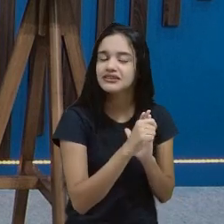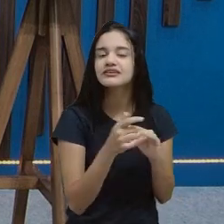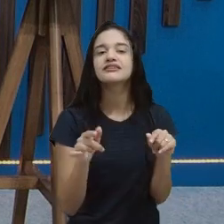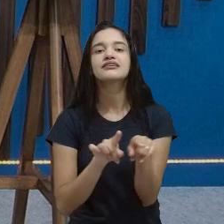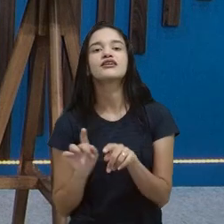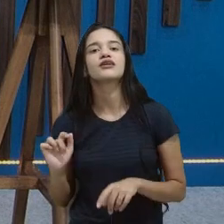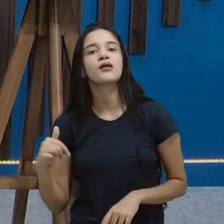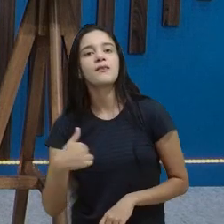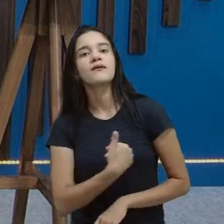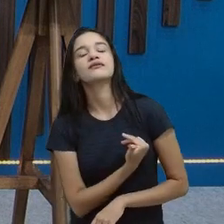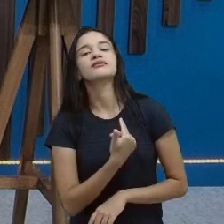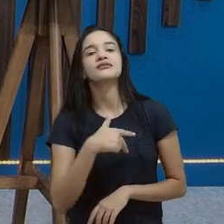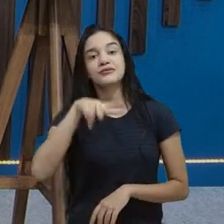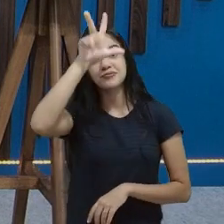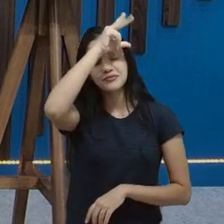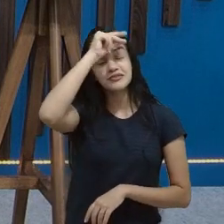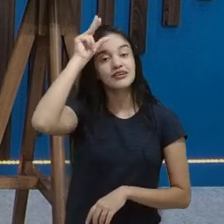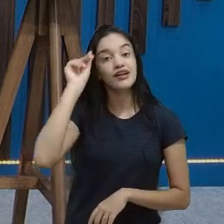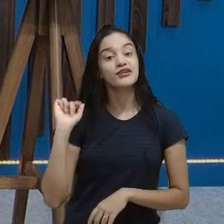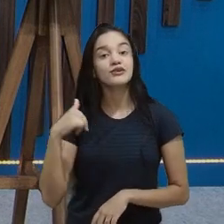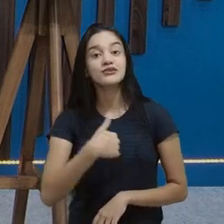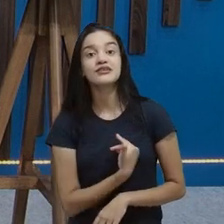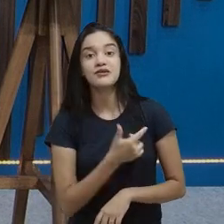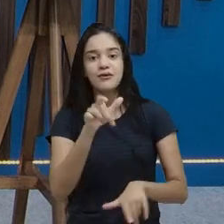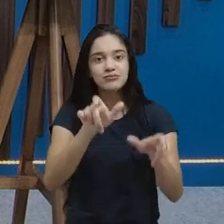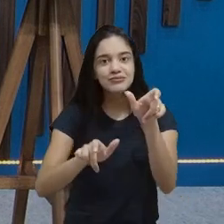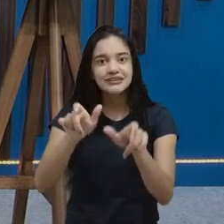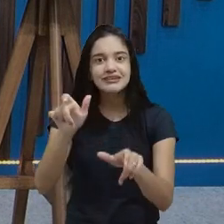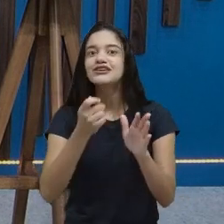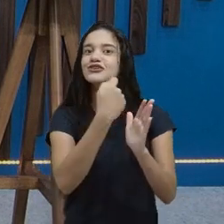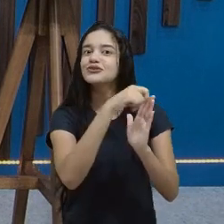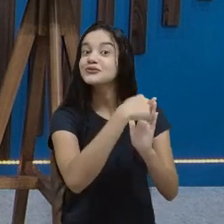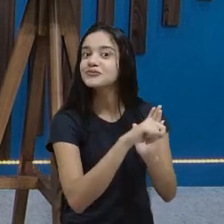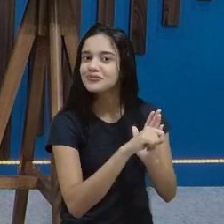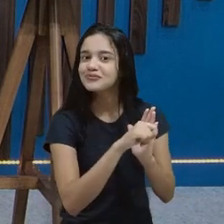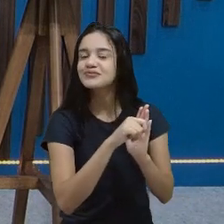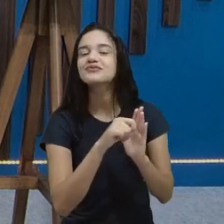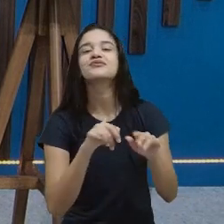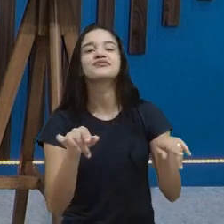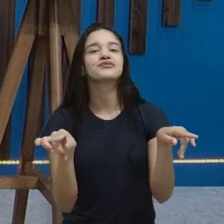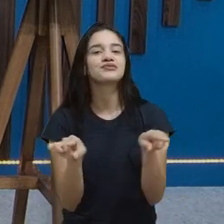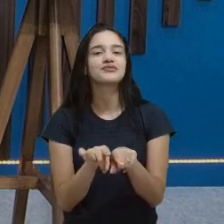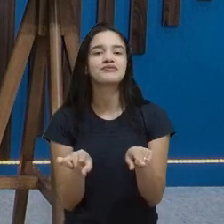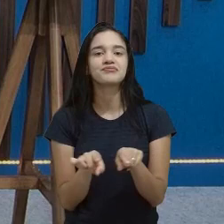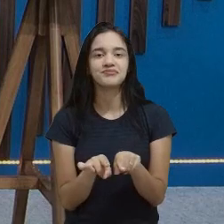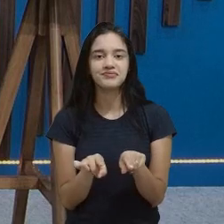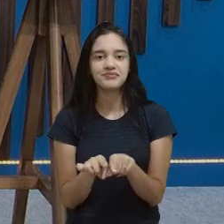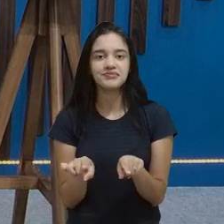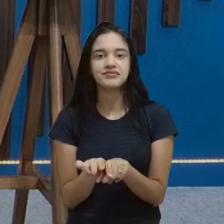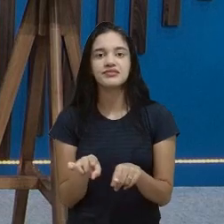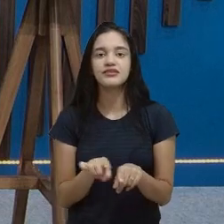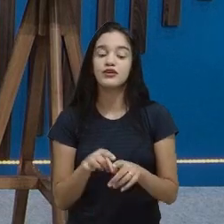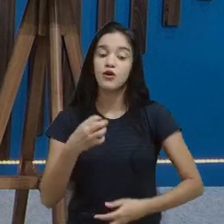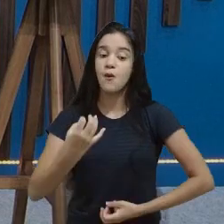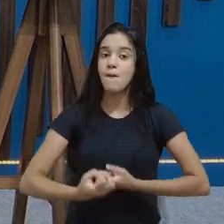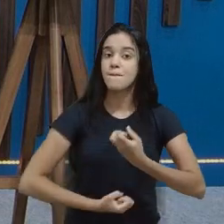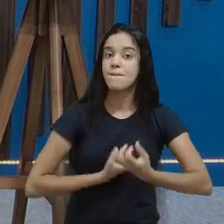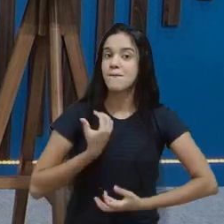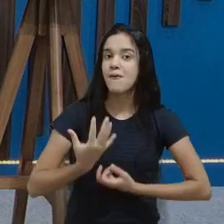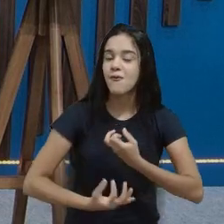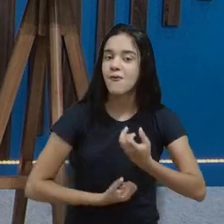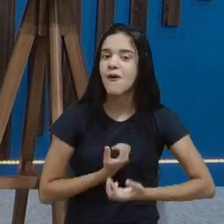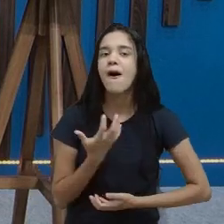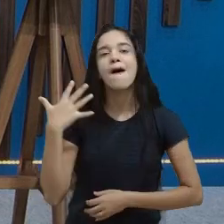na nossa rede nós teremos grandes escritores, não é? Grandes, não é, poetas,